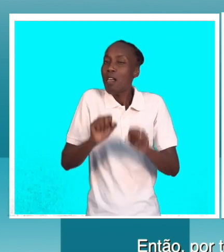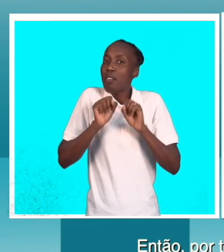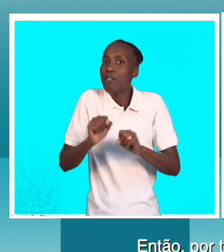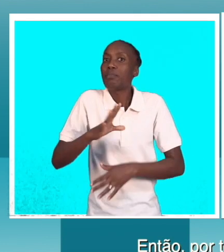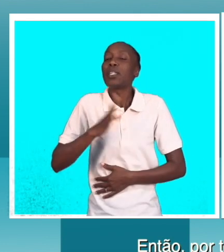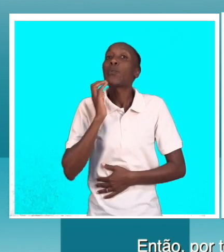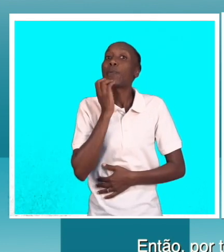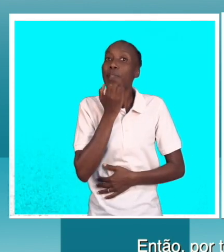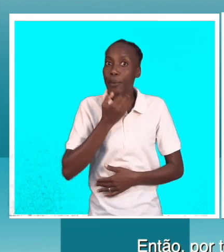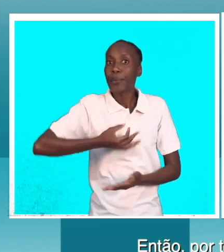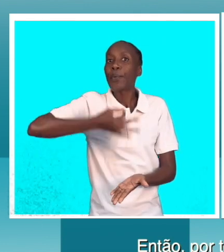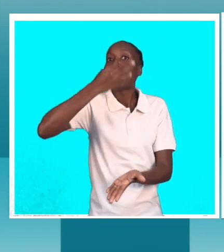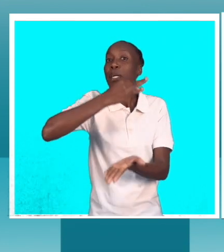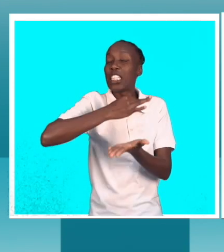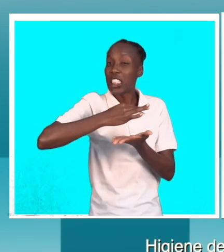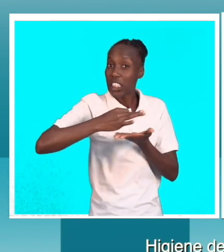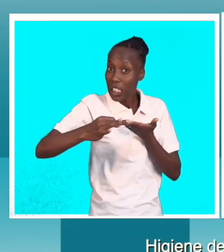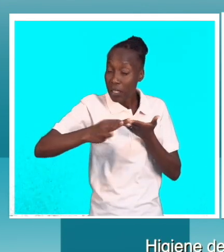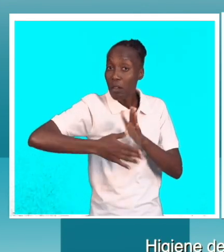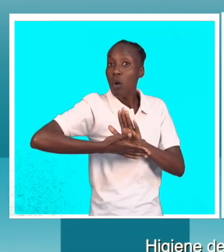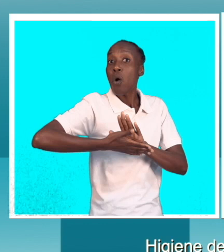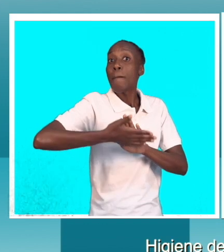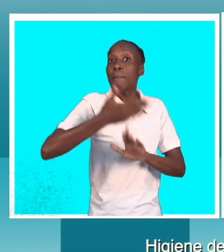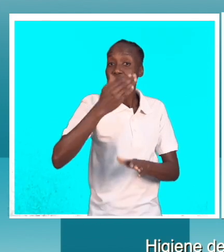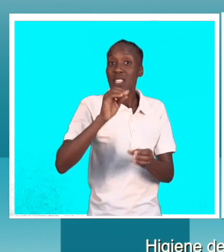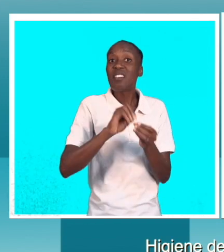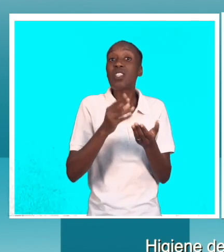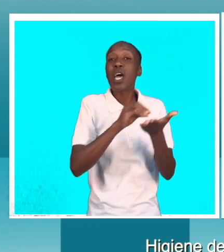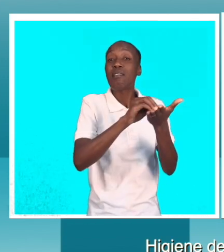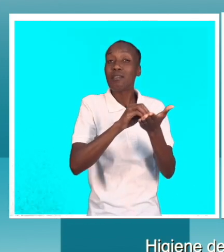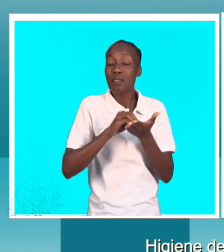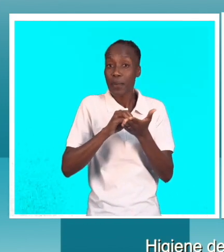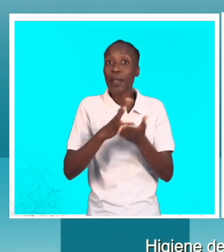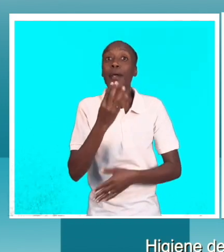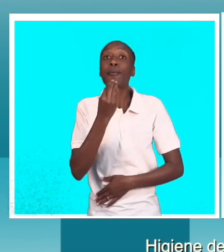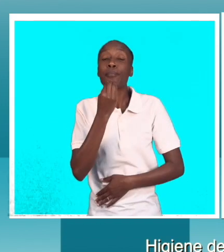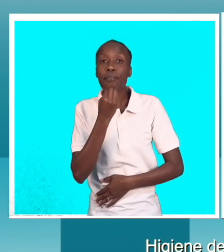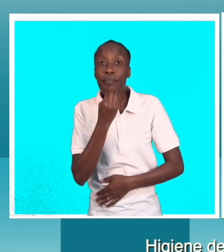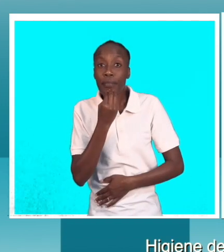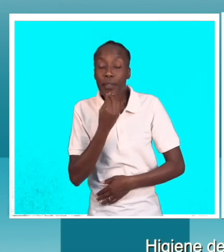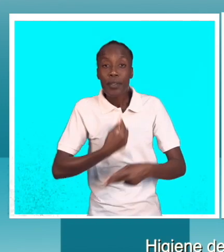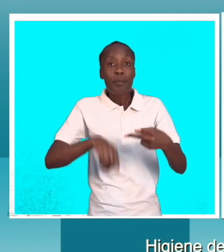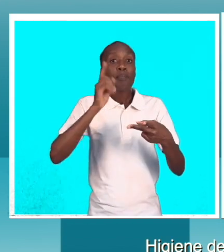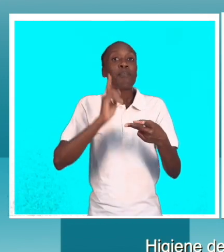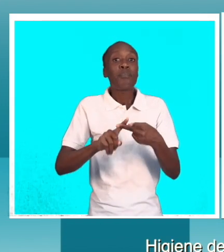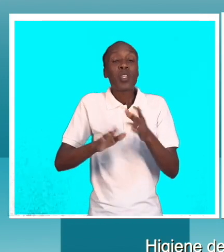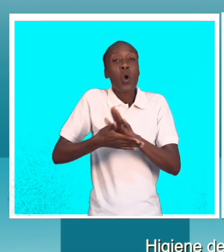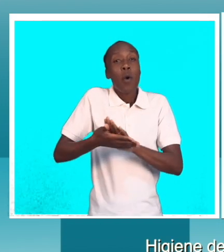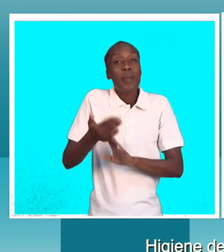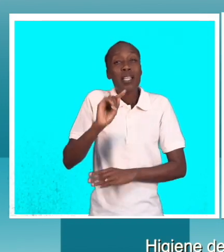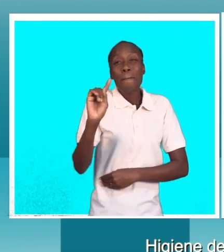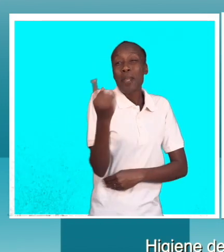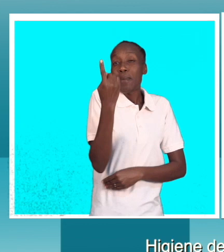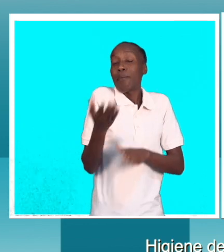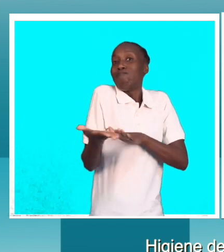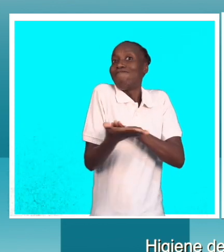ter cuidados com a higiene. Higiene desde a recepção dos alimentos, quando vão